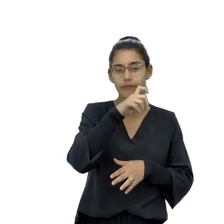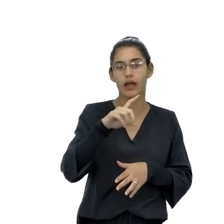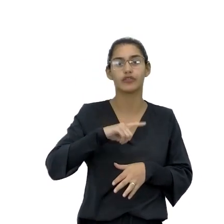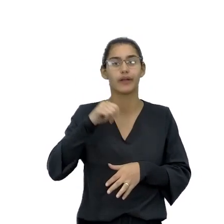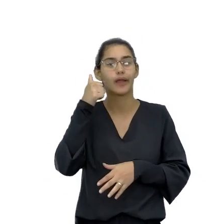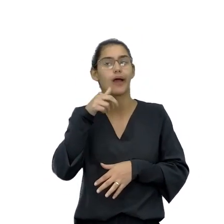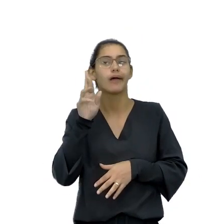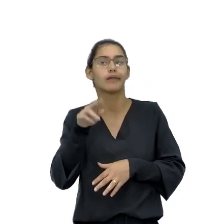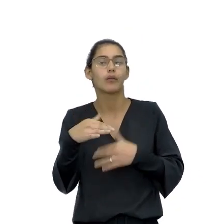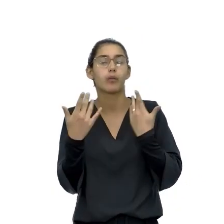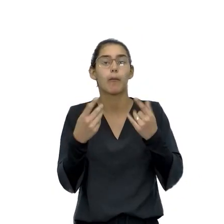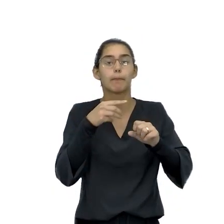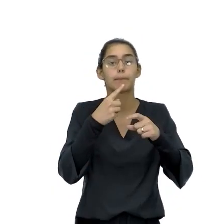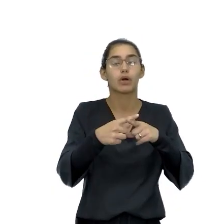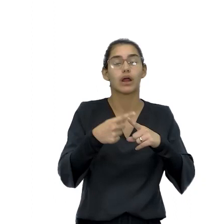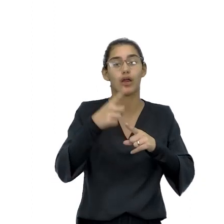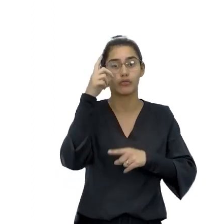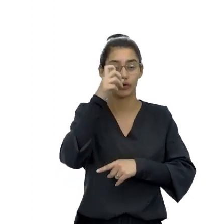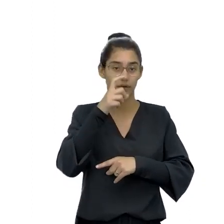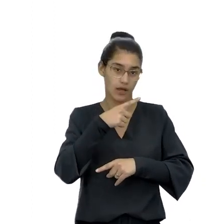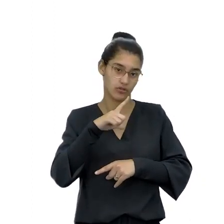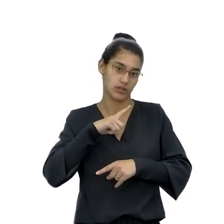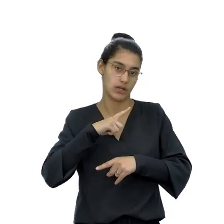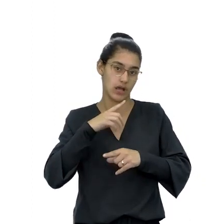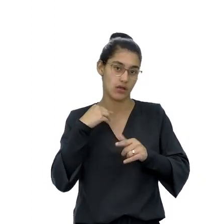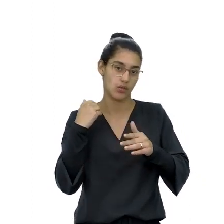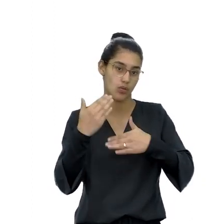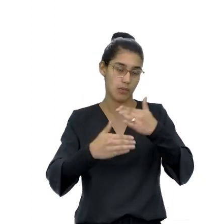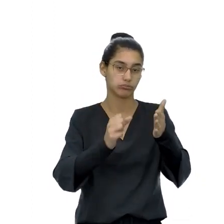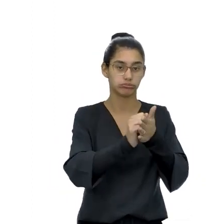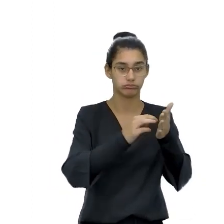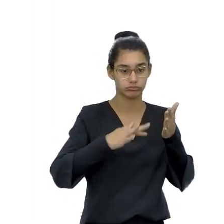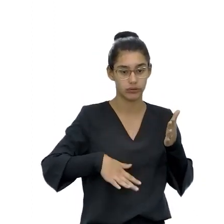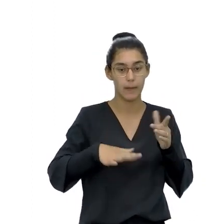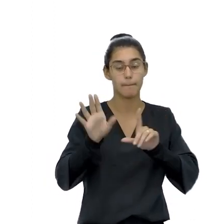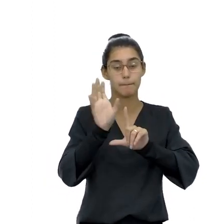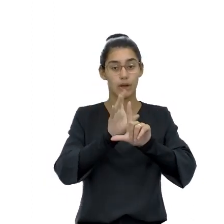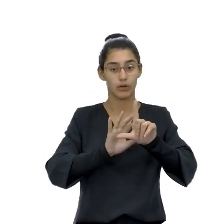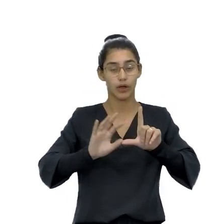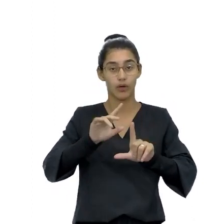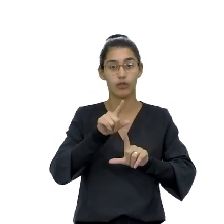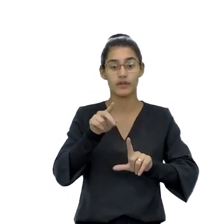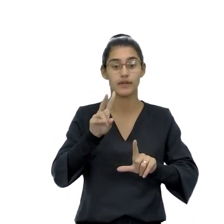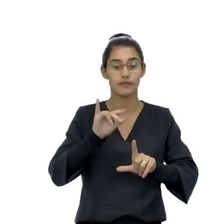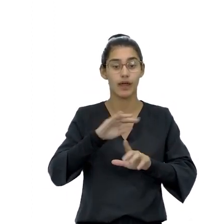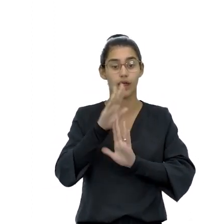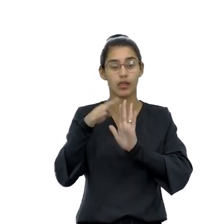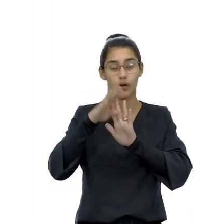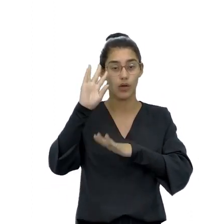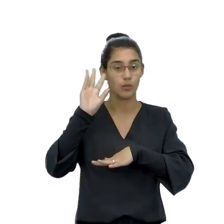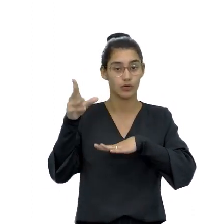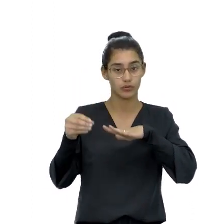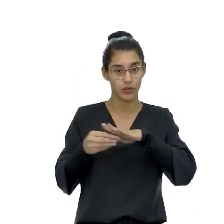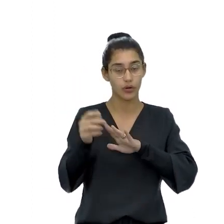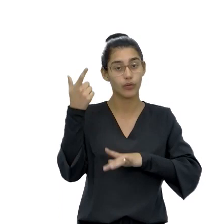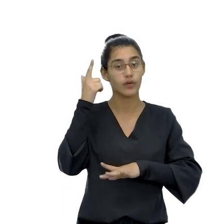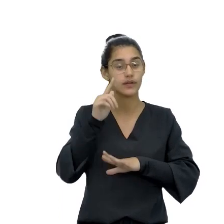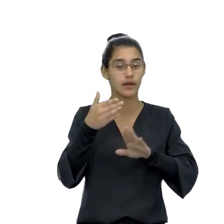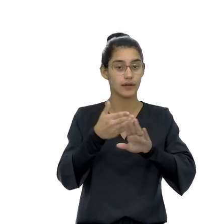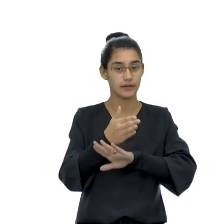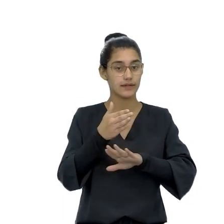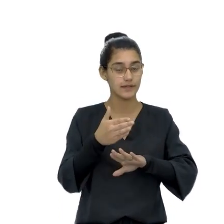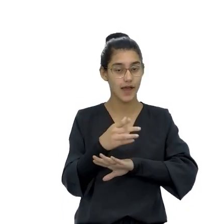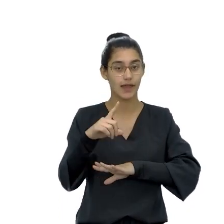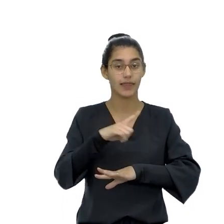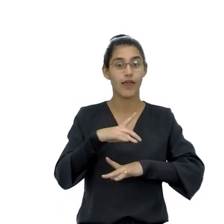que eles encontram no decorrer das suas aprendizagens. Então, pelo QR Code, você vai até o repositório e consegue acessar